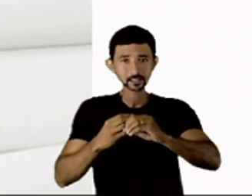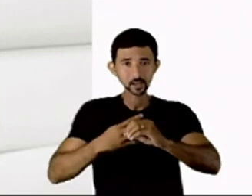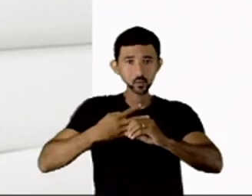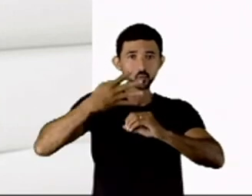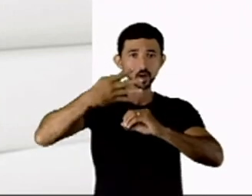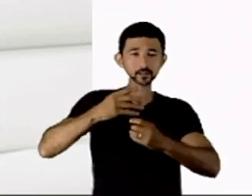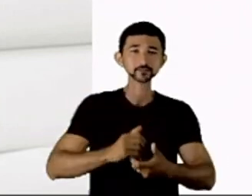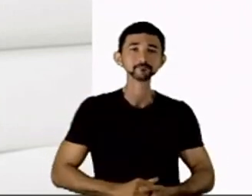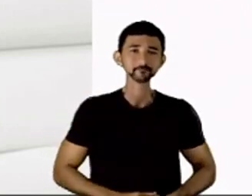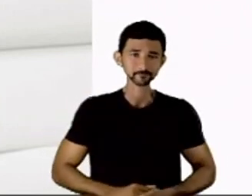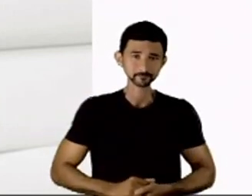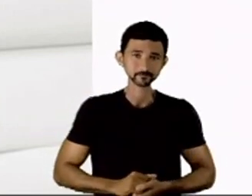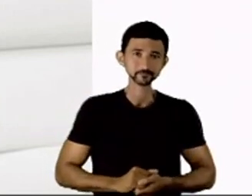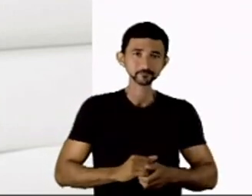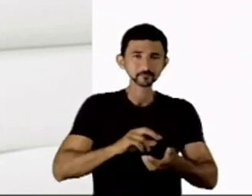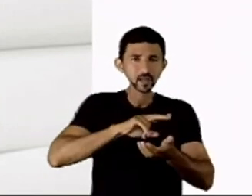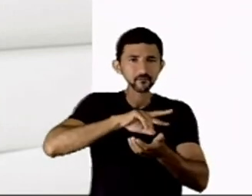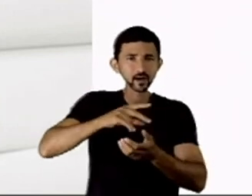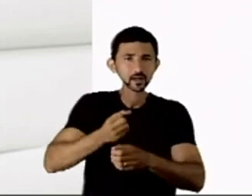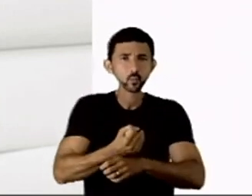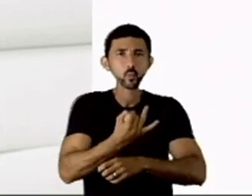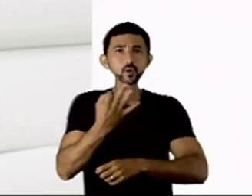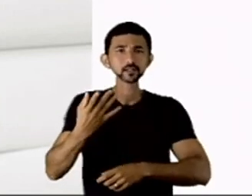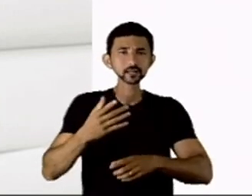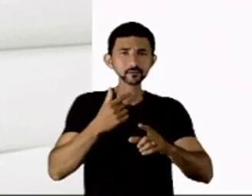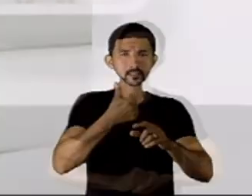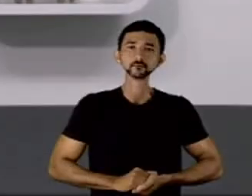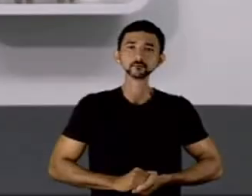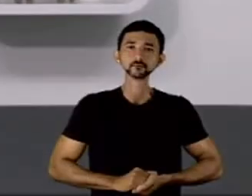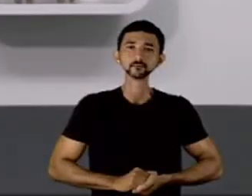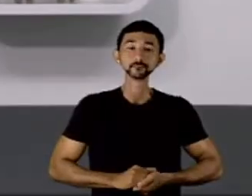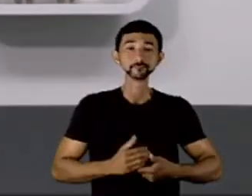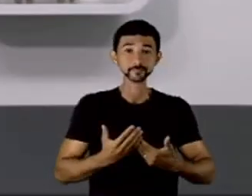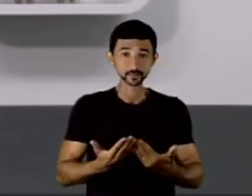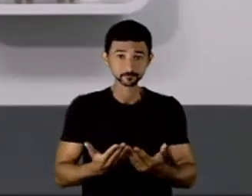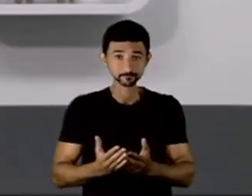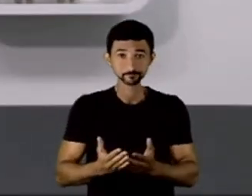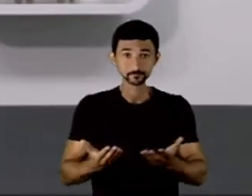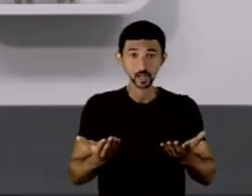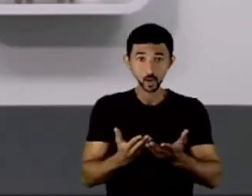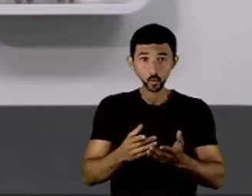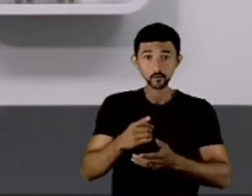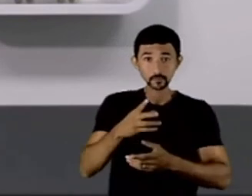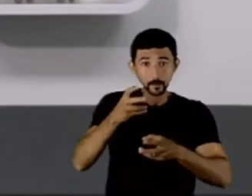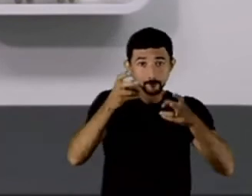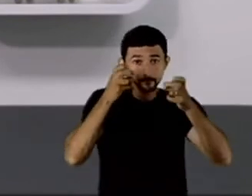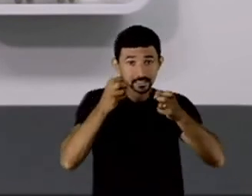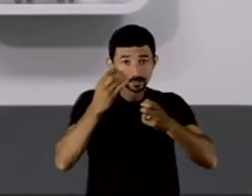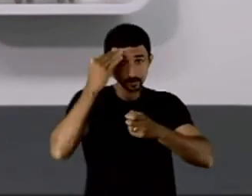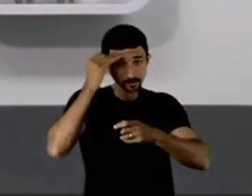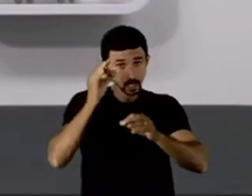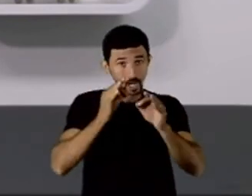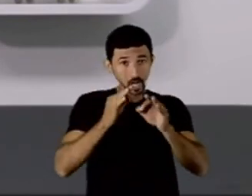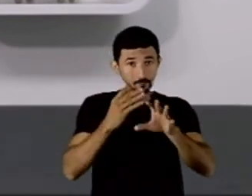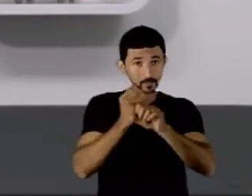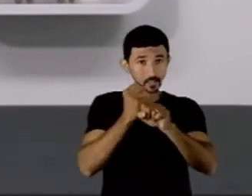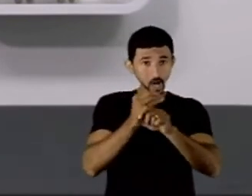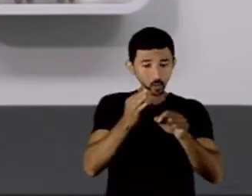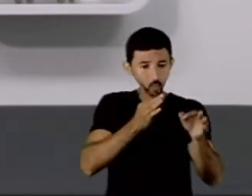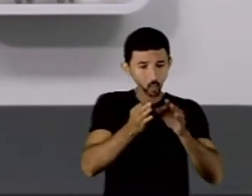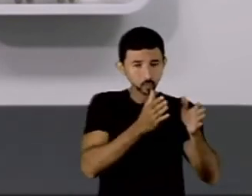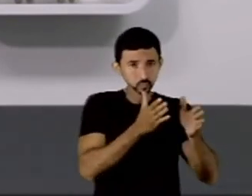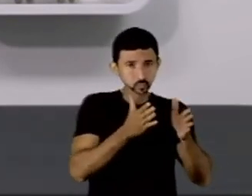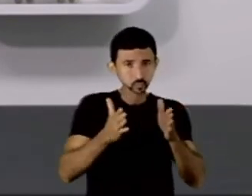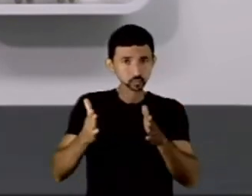a quantidade de vezes que o 10 se multiplica. Então, agora que você percebeu todo esse